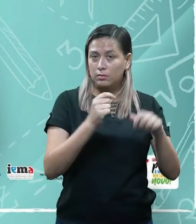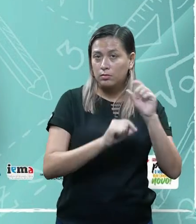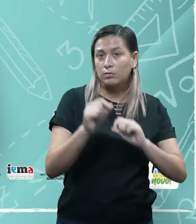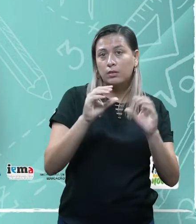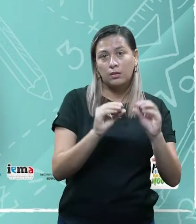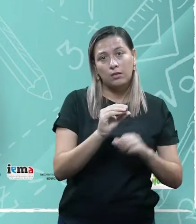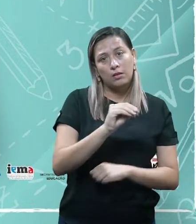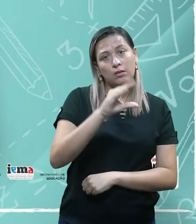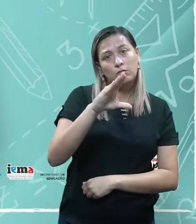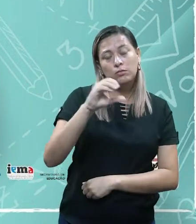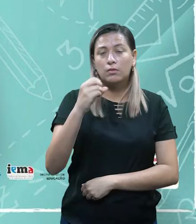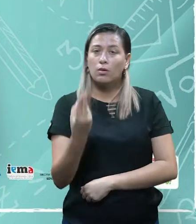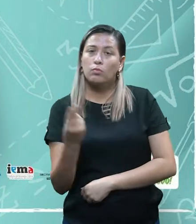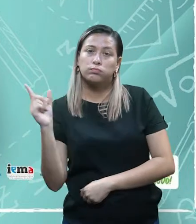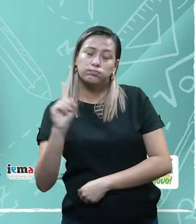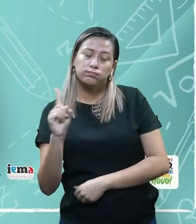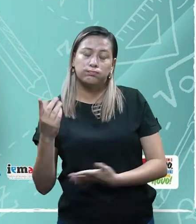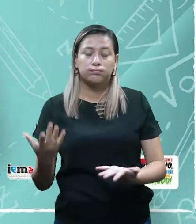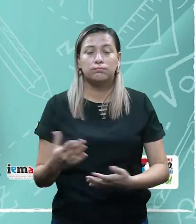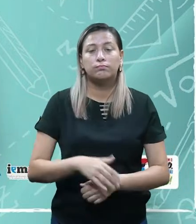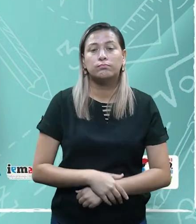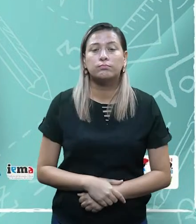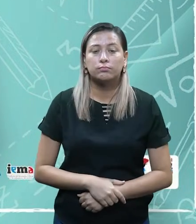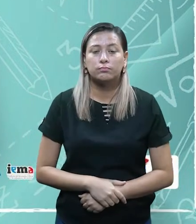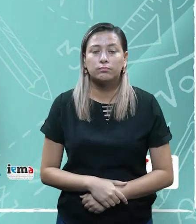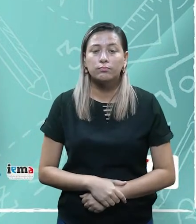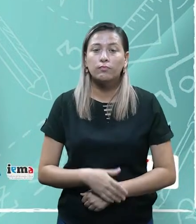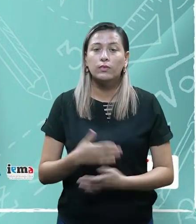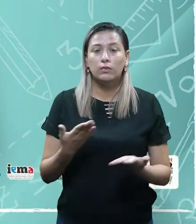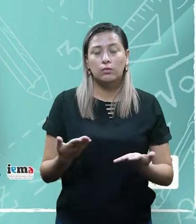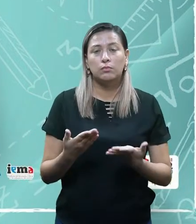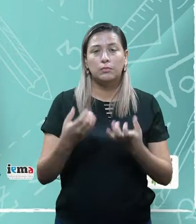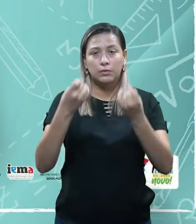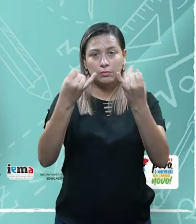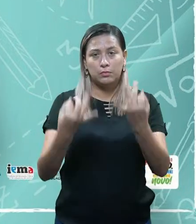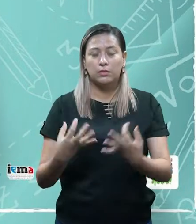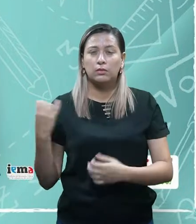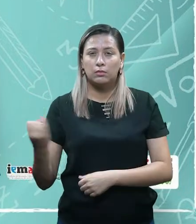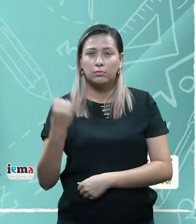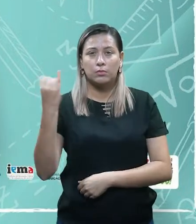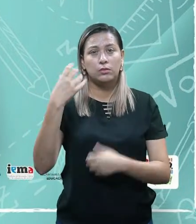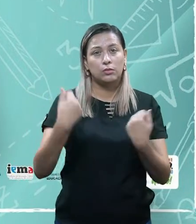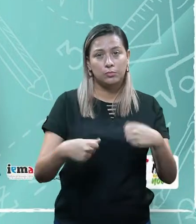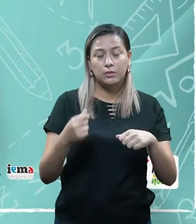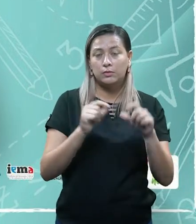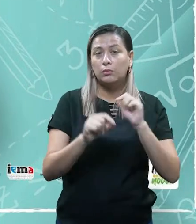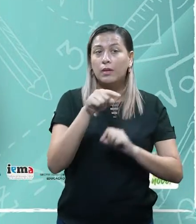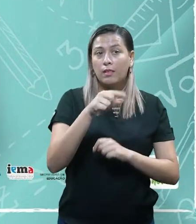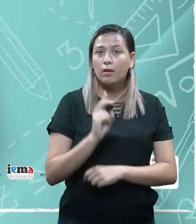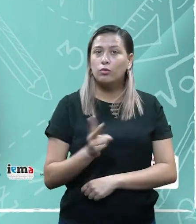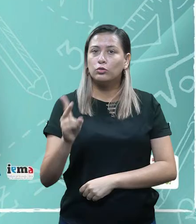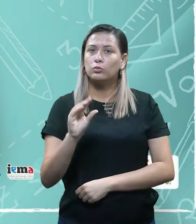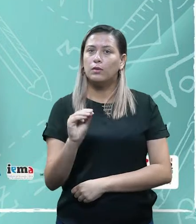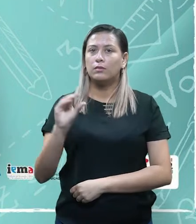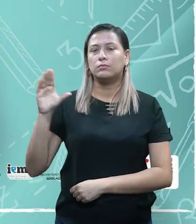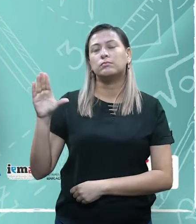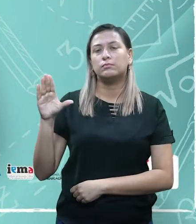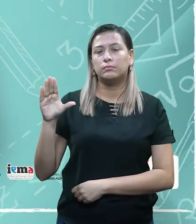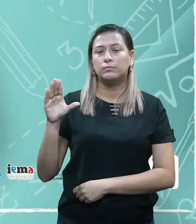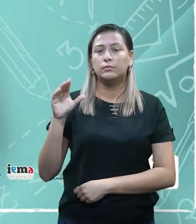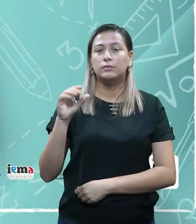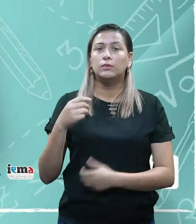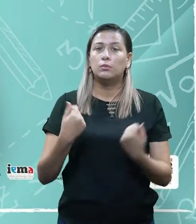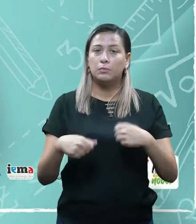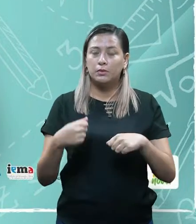bom? E aí, geralmente, como eu falei para vocês, que ela é importante, vocês precisam manter ela ativada. E aí, para ativar, é o